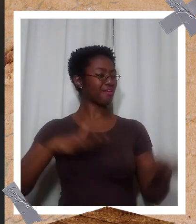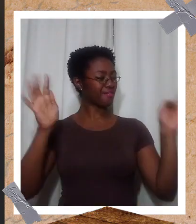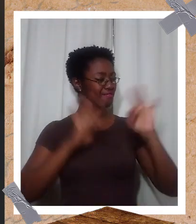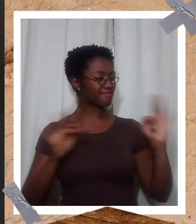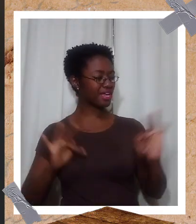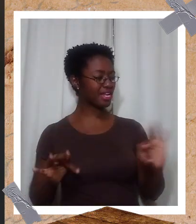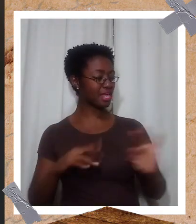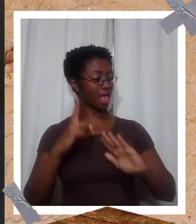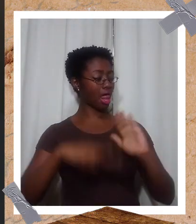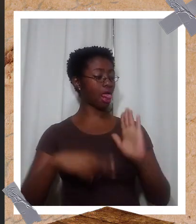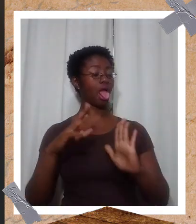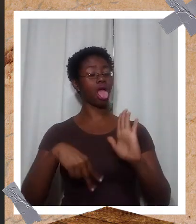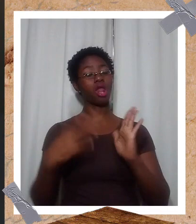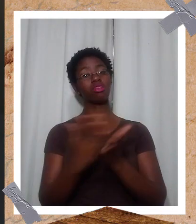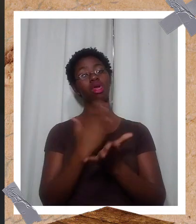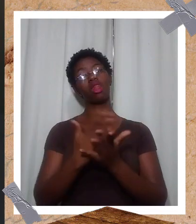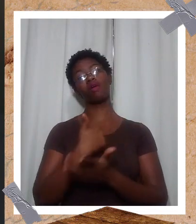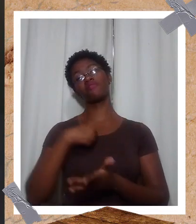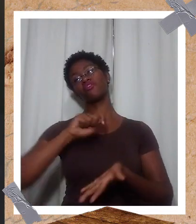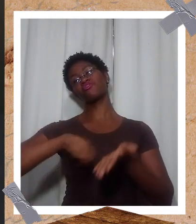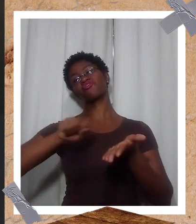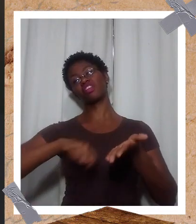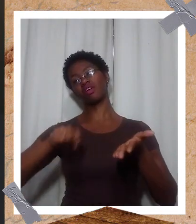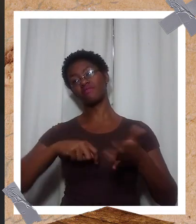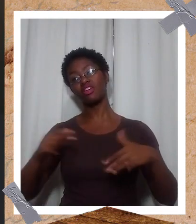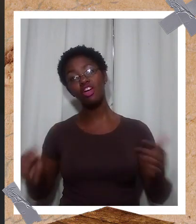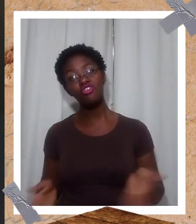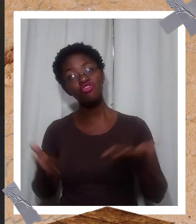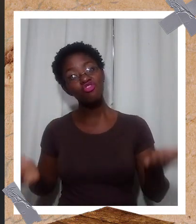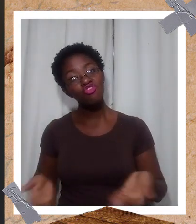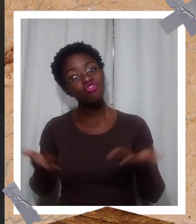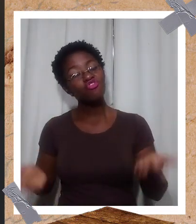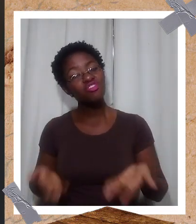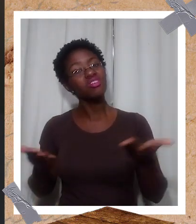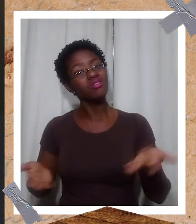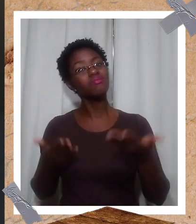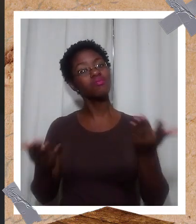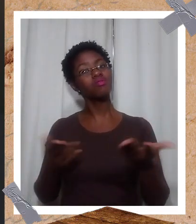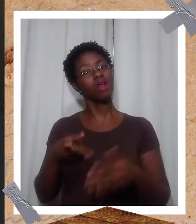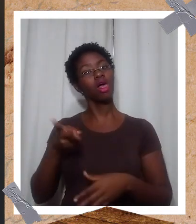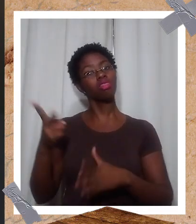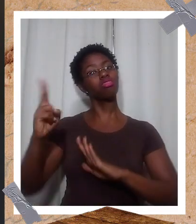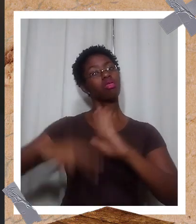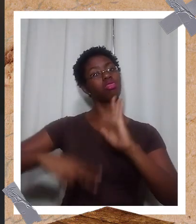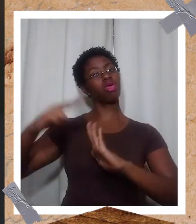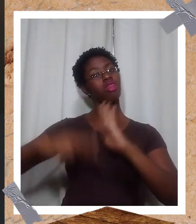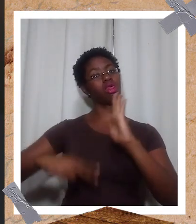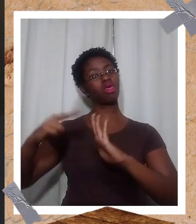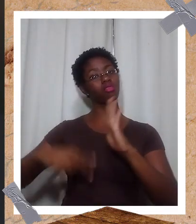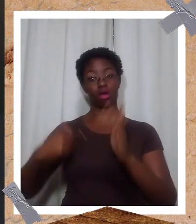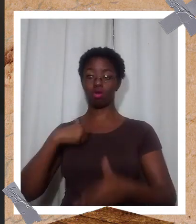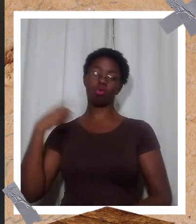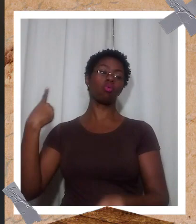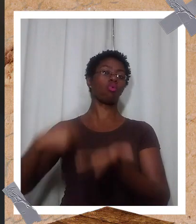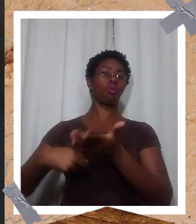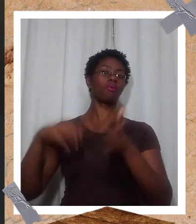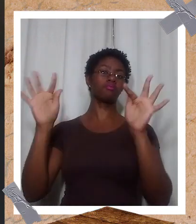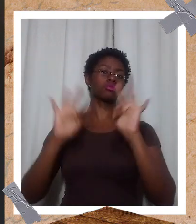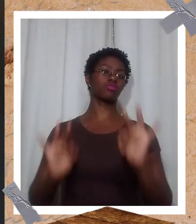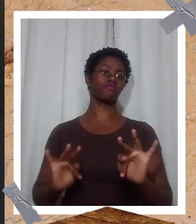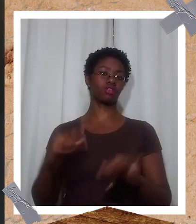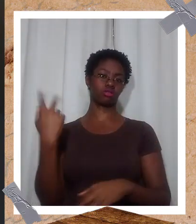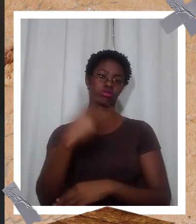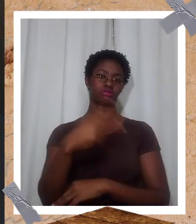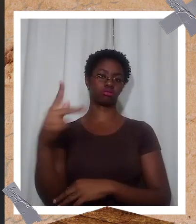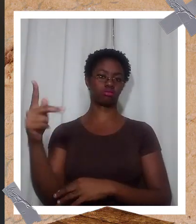eu escreva ou coisas que eu promova como mediador de leitura. Então, tinha esse compromisso assim, com a felicidade,